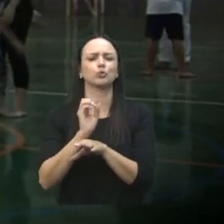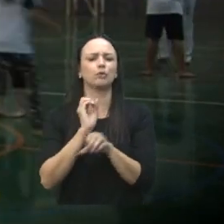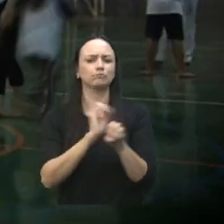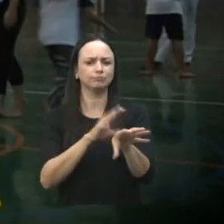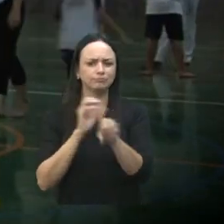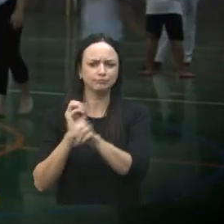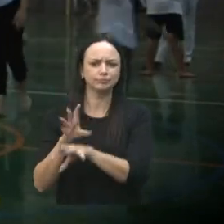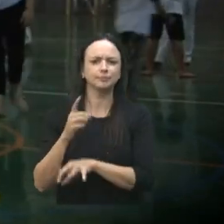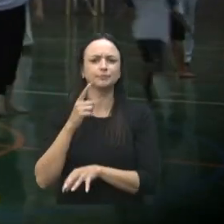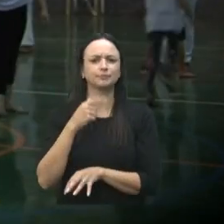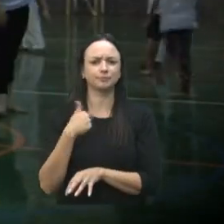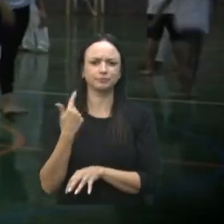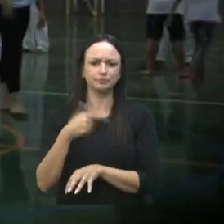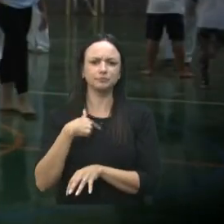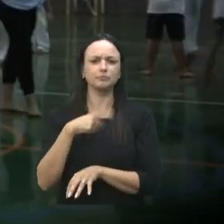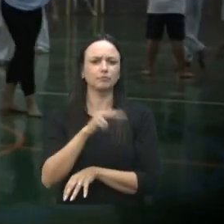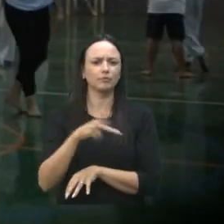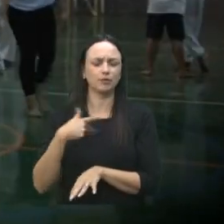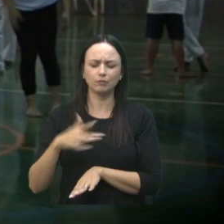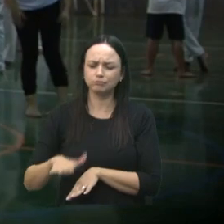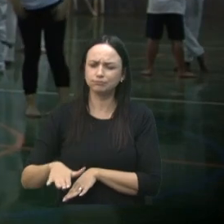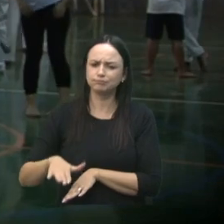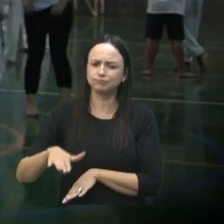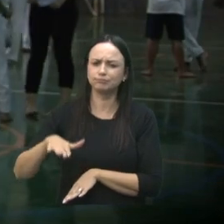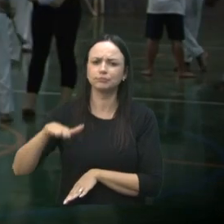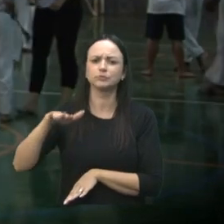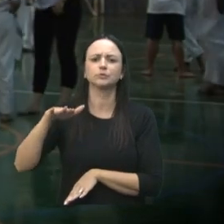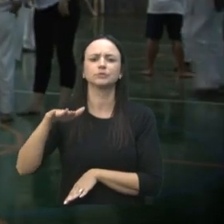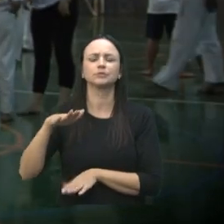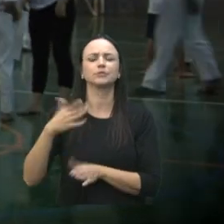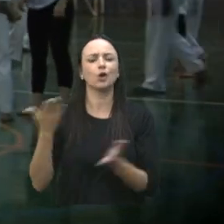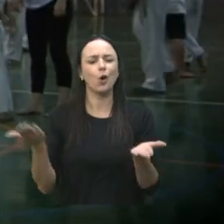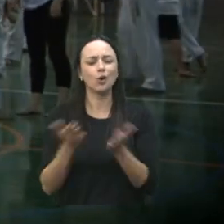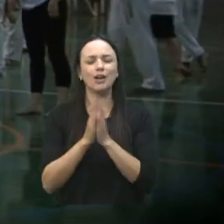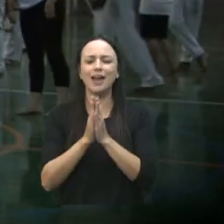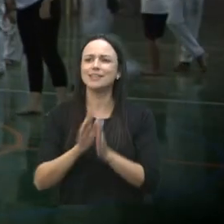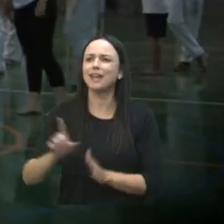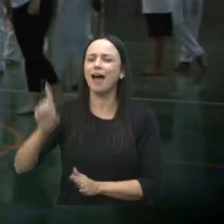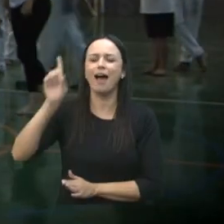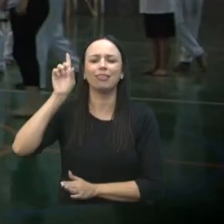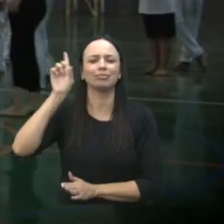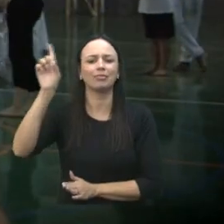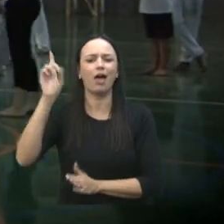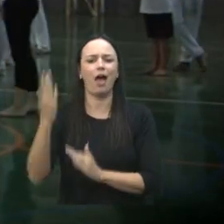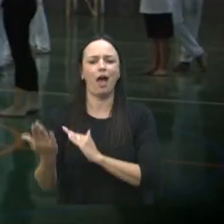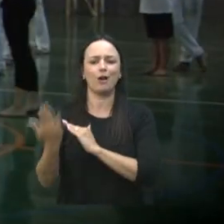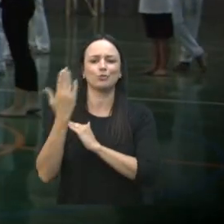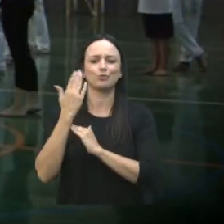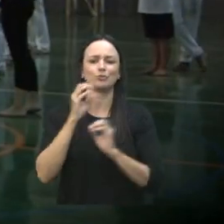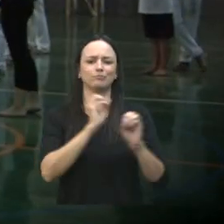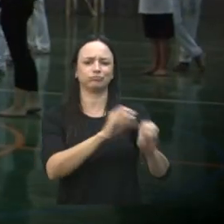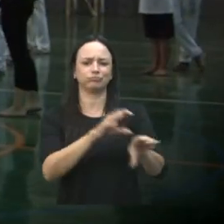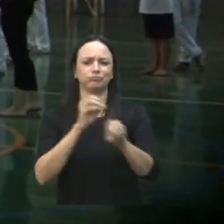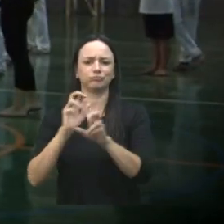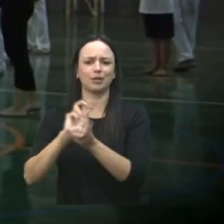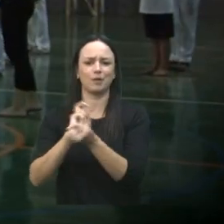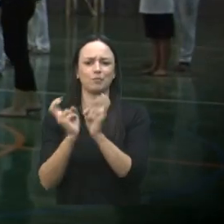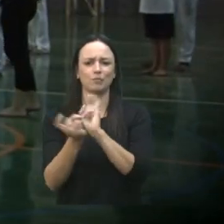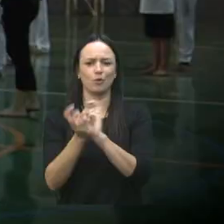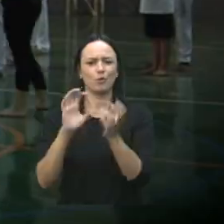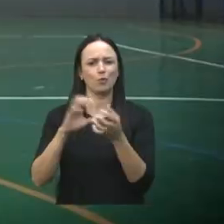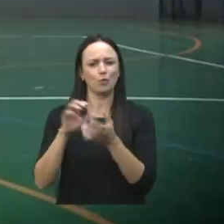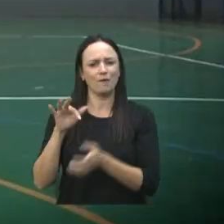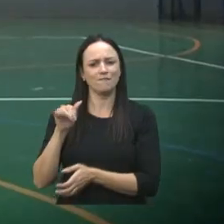aula, que começa comigo desde criança também. E hoje, graças a Deus, ajuda eu a dar aula de capoeira também com o grupo de capoeira